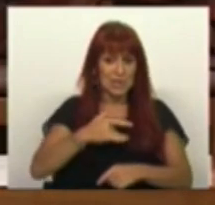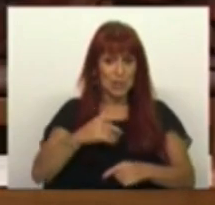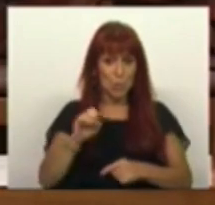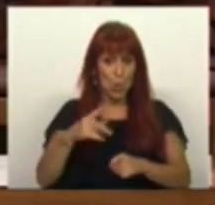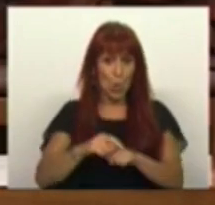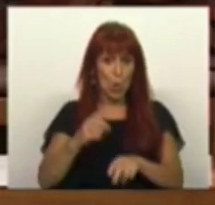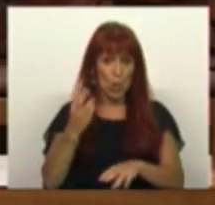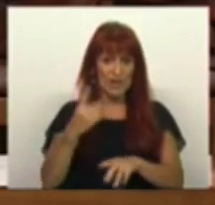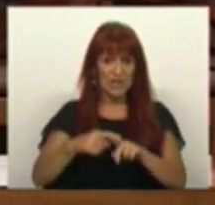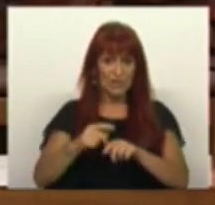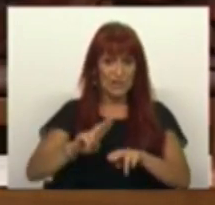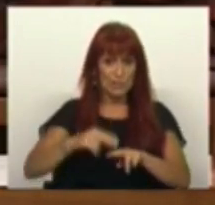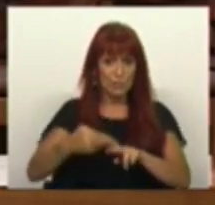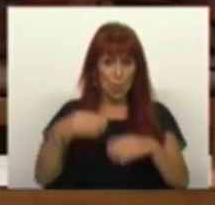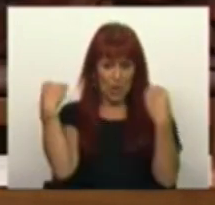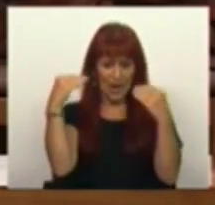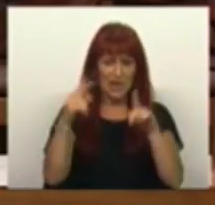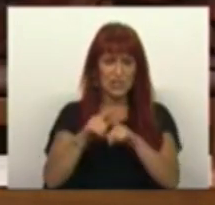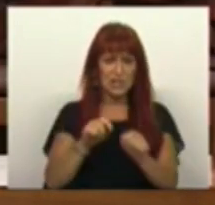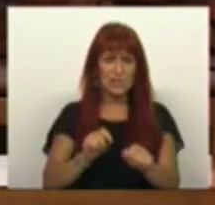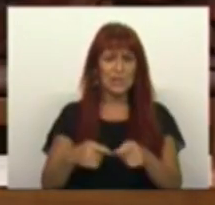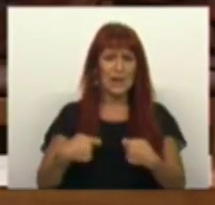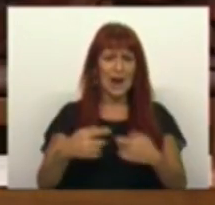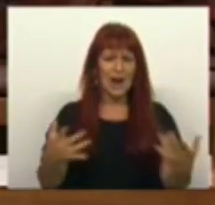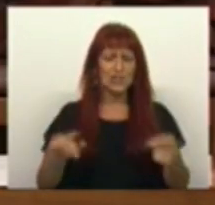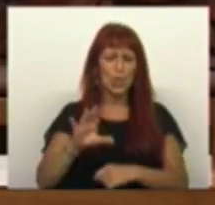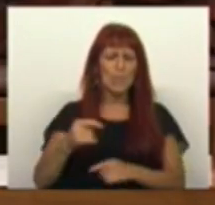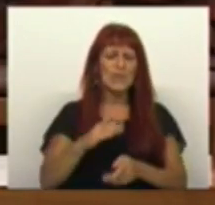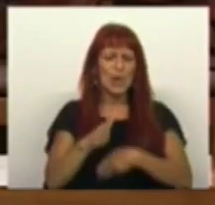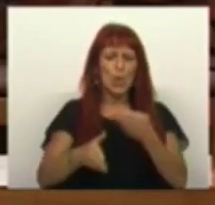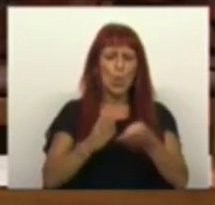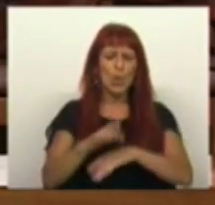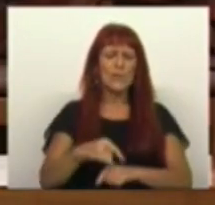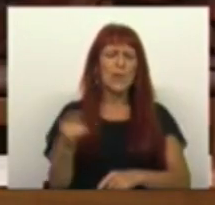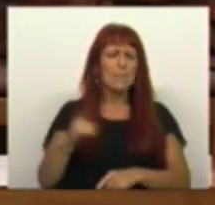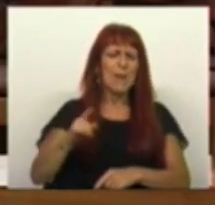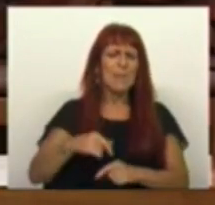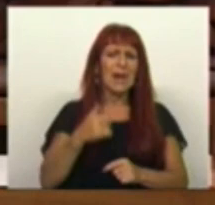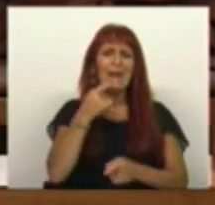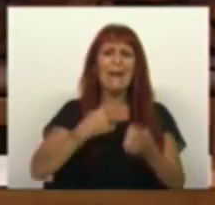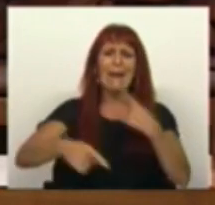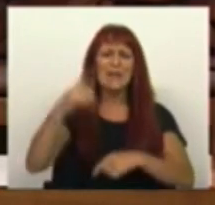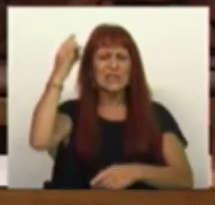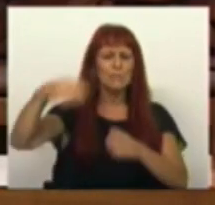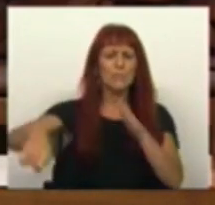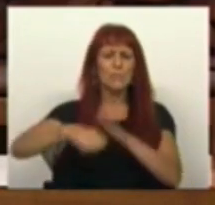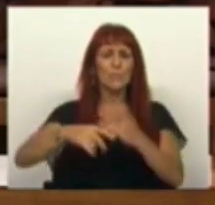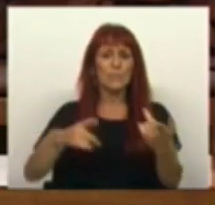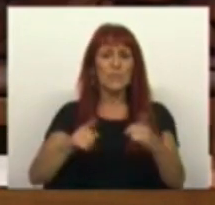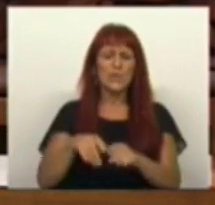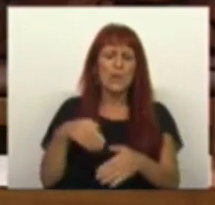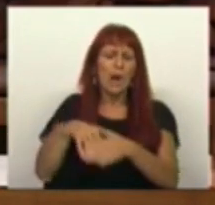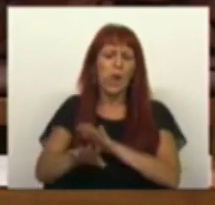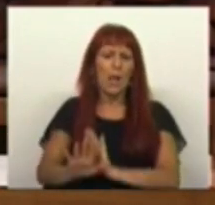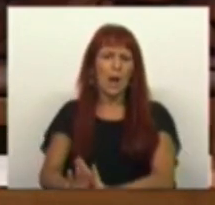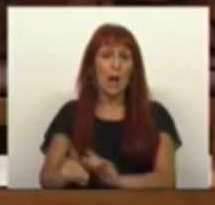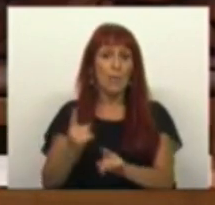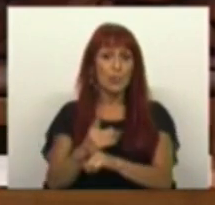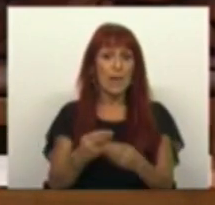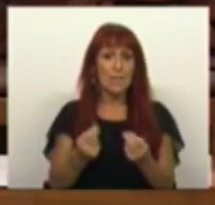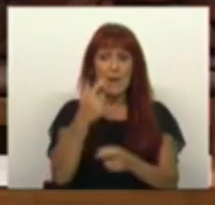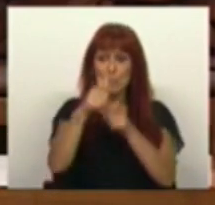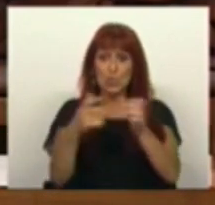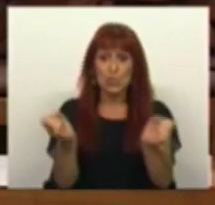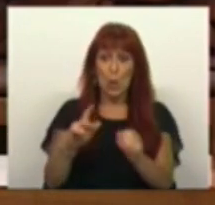ou o triplo do que gastamos em educação. Um país onde continua a ser frequente que queixas de corrupção sejam arquivadas por falta de meios